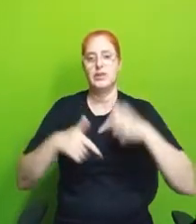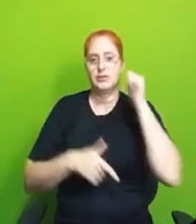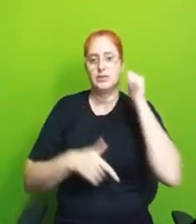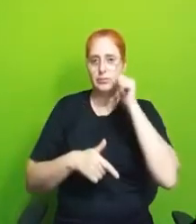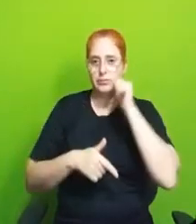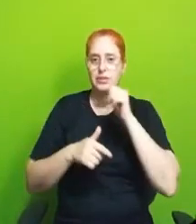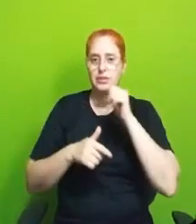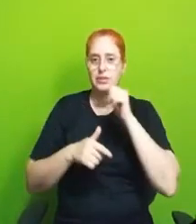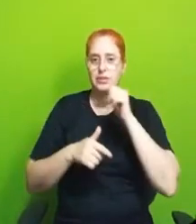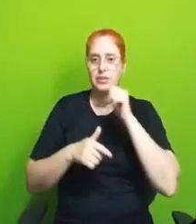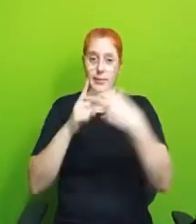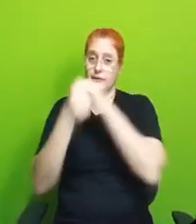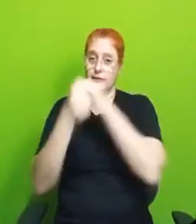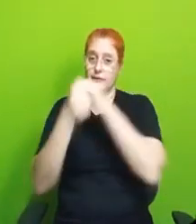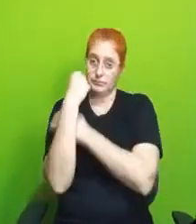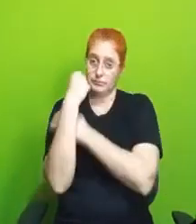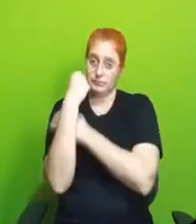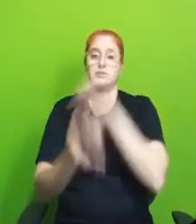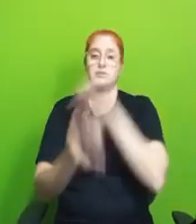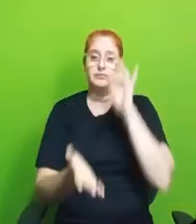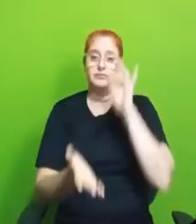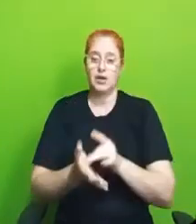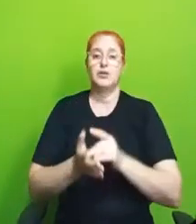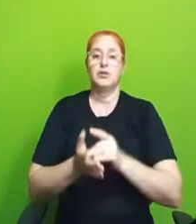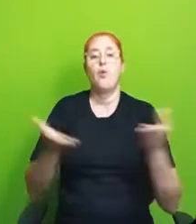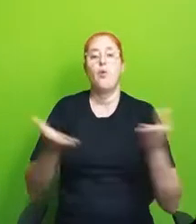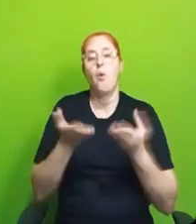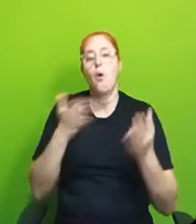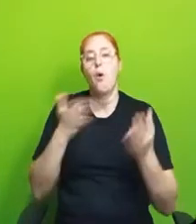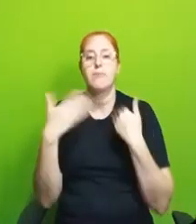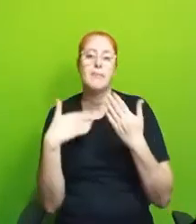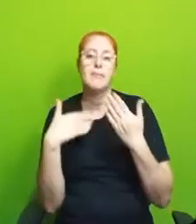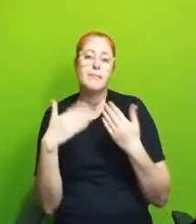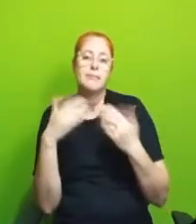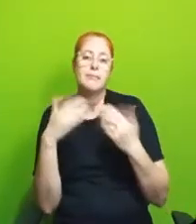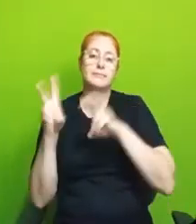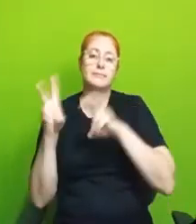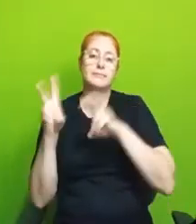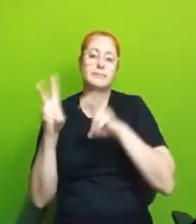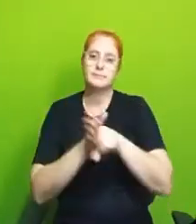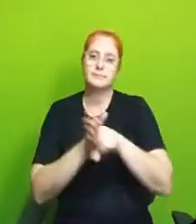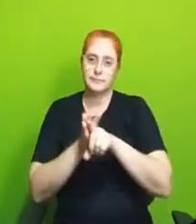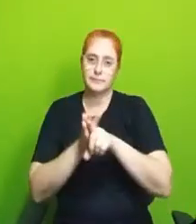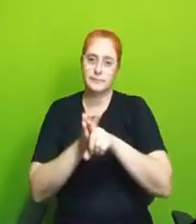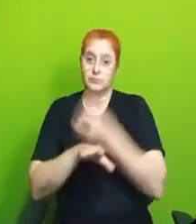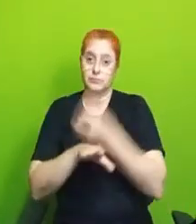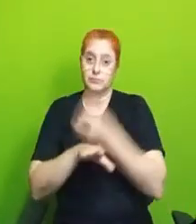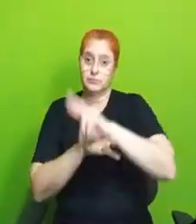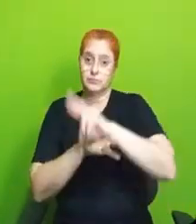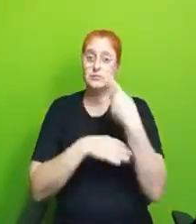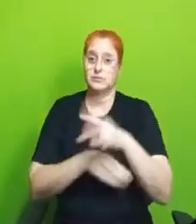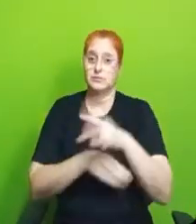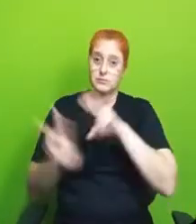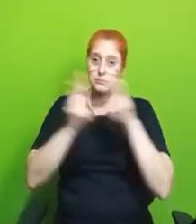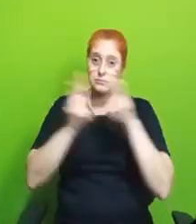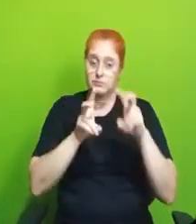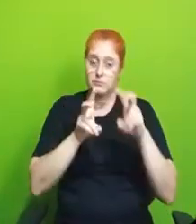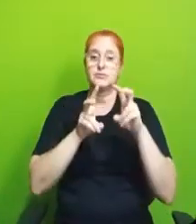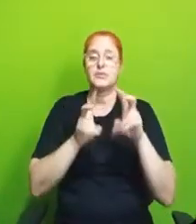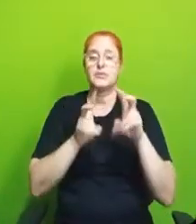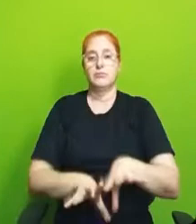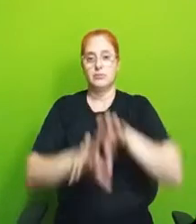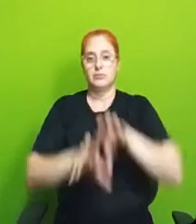feminista materialista. E hoje a gente vai conversar sobre a pesquisa de doutorado dela, que o título é A Apropriação do Tempo de